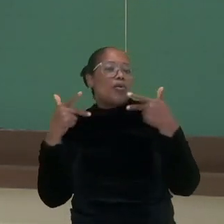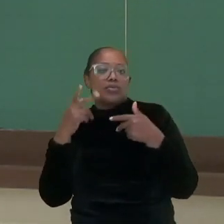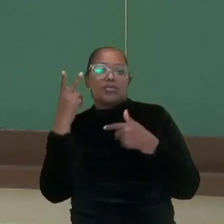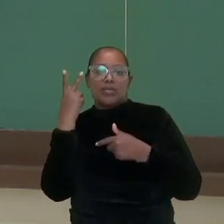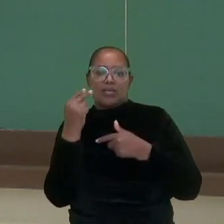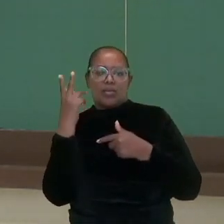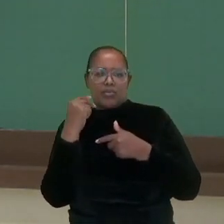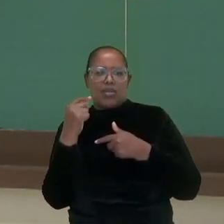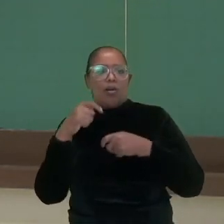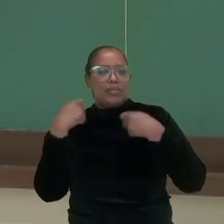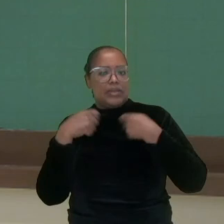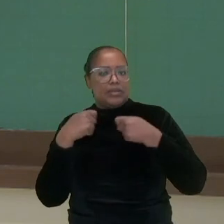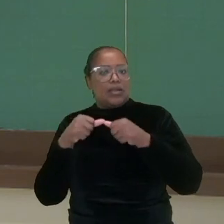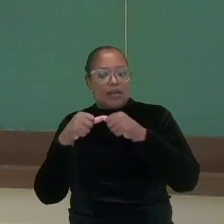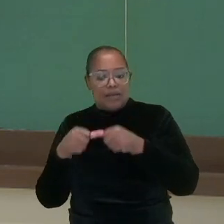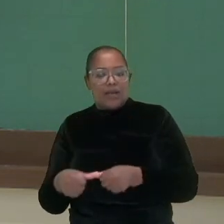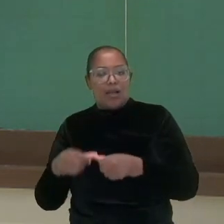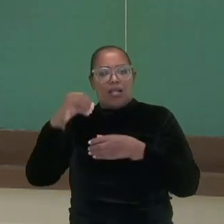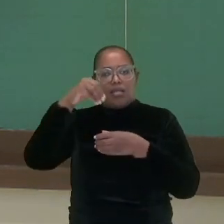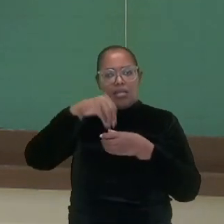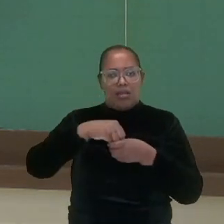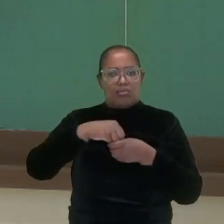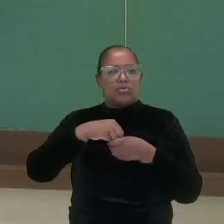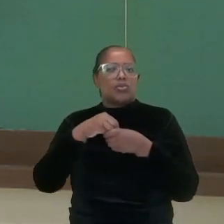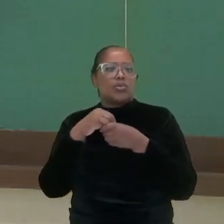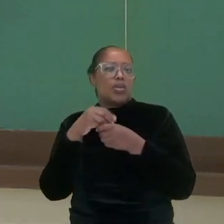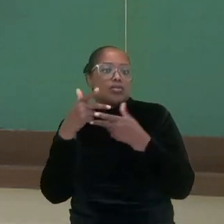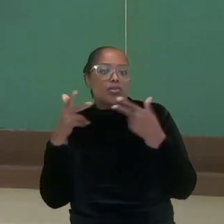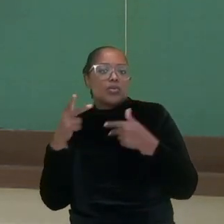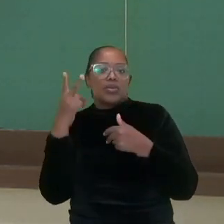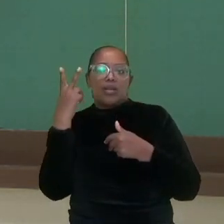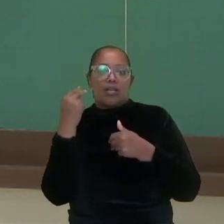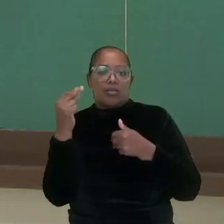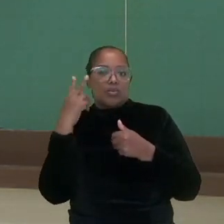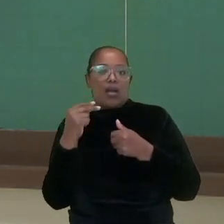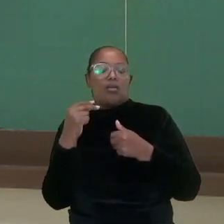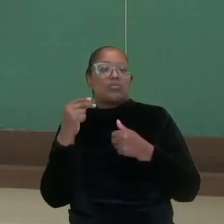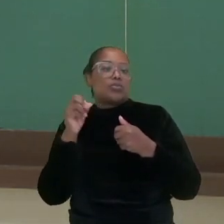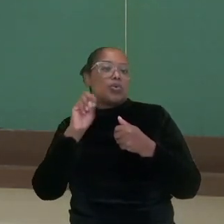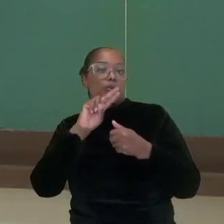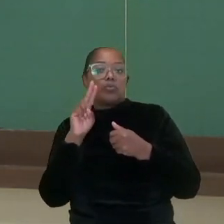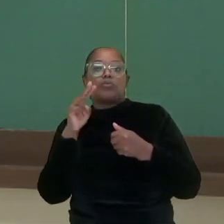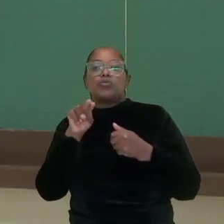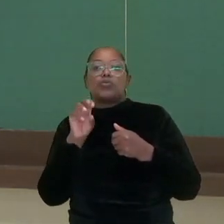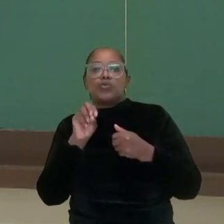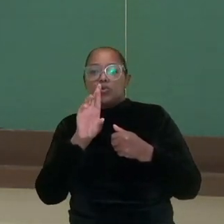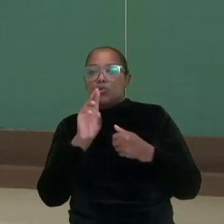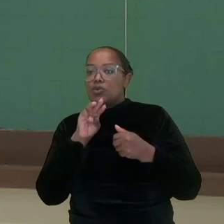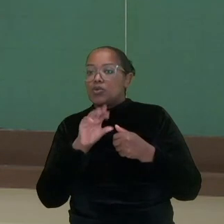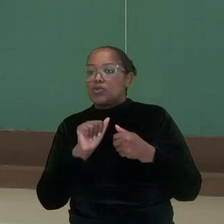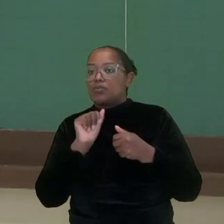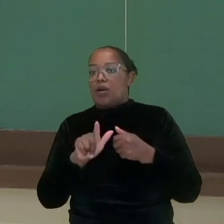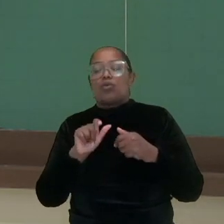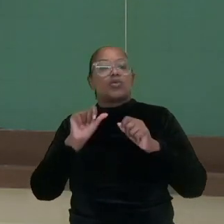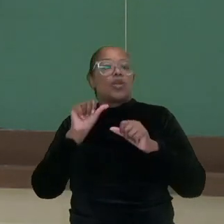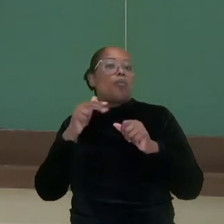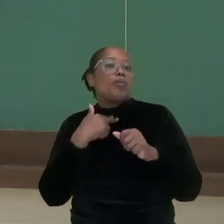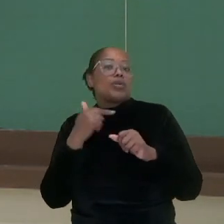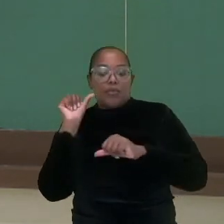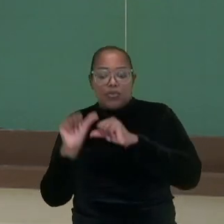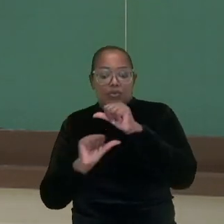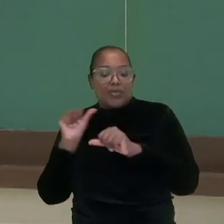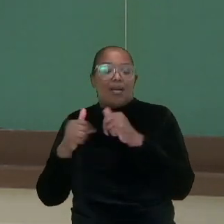pela superfície e pelos oceanos. No 3, as trocas energéticas entre a atmosfera e a superfície terrestre